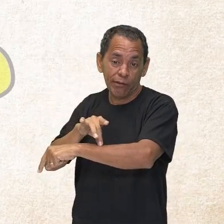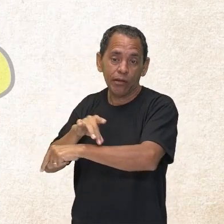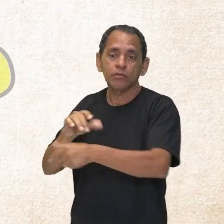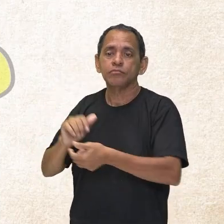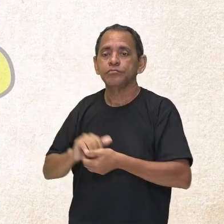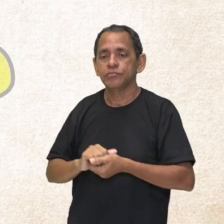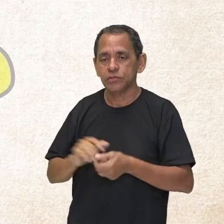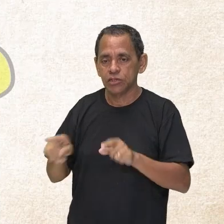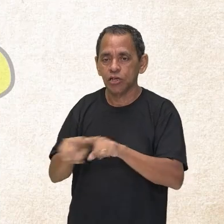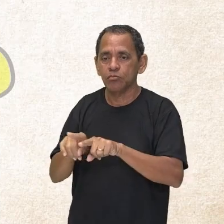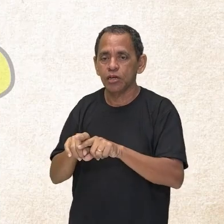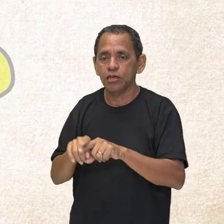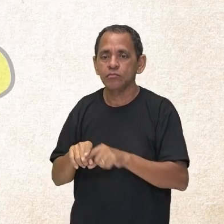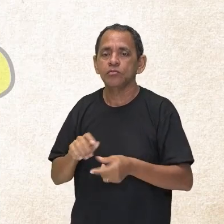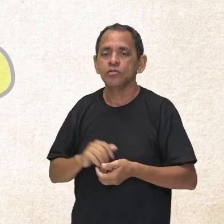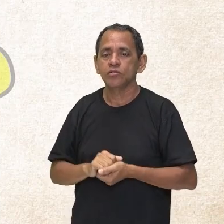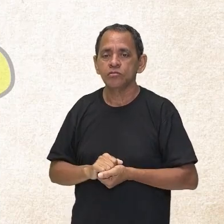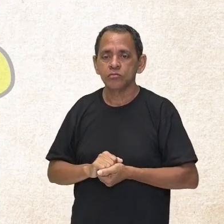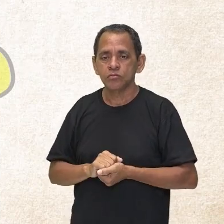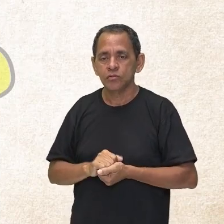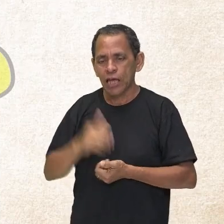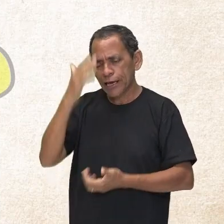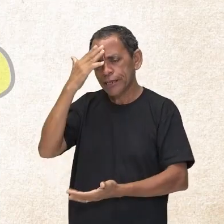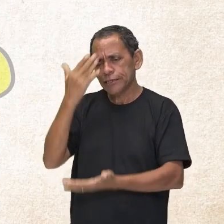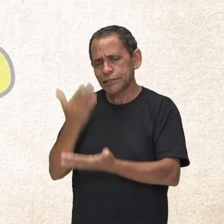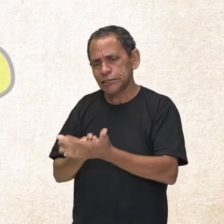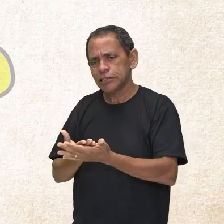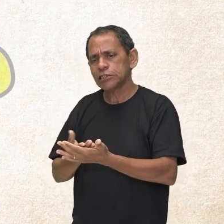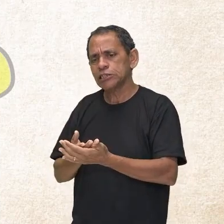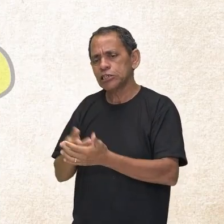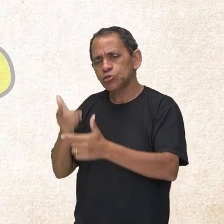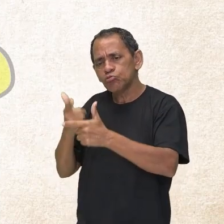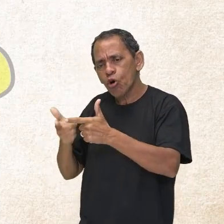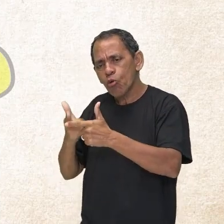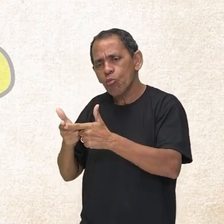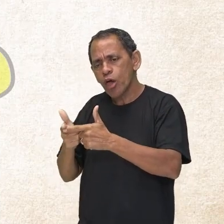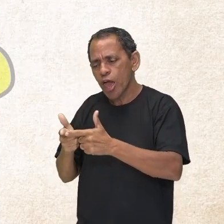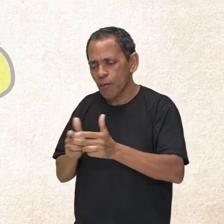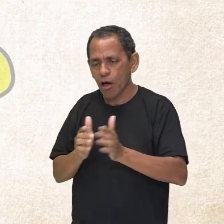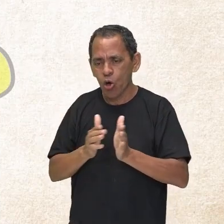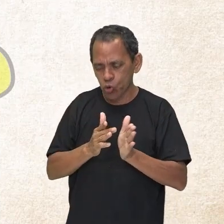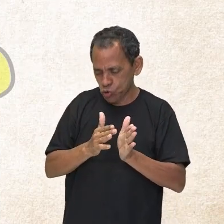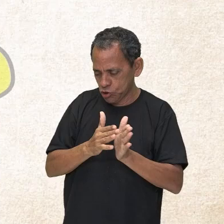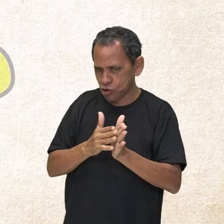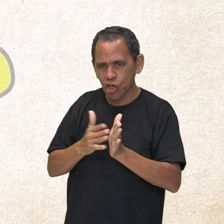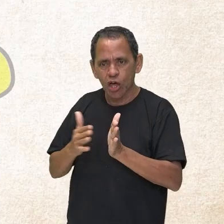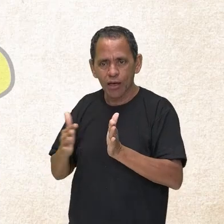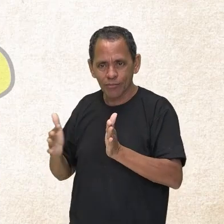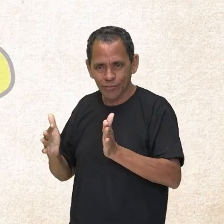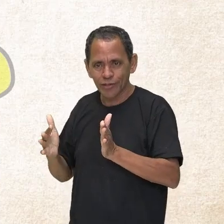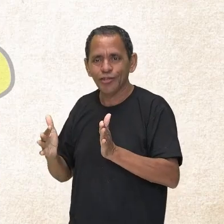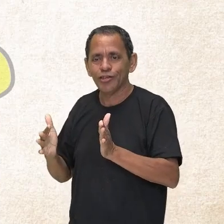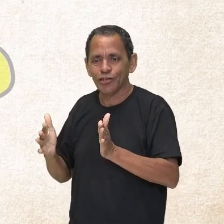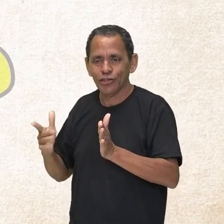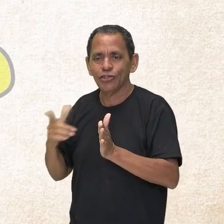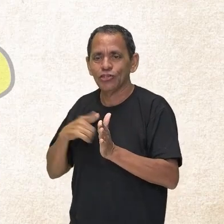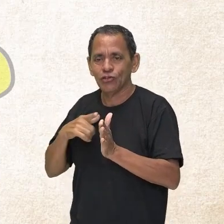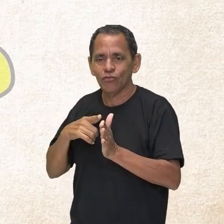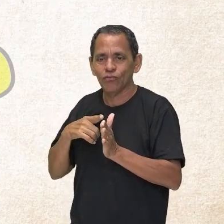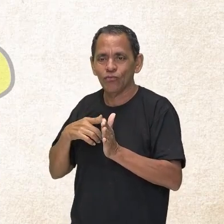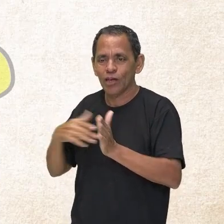um homem negro fez com que todo o seu caminho ali caísse por terra. Né? Tudo aquilo que ele já